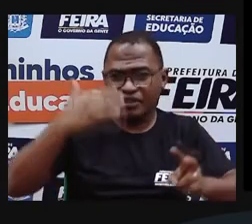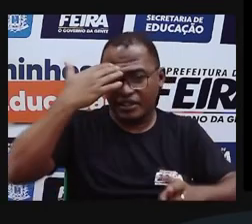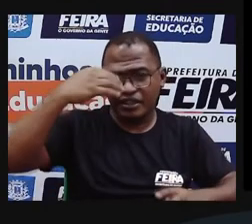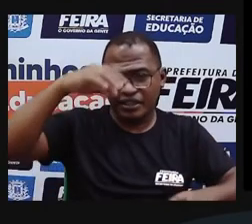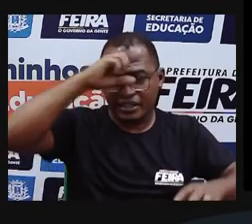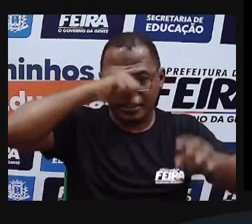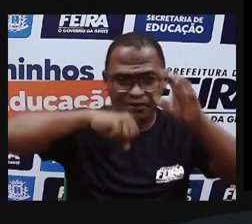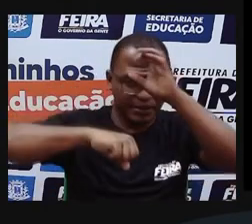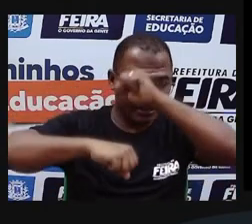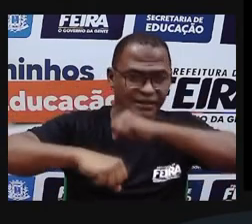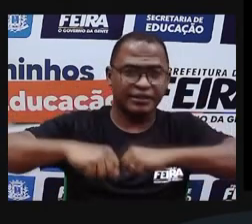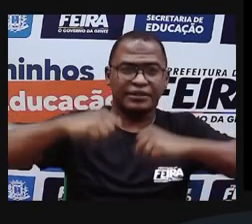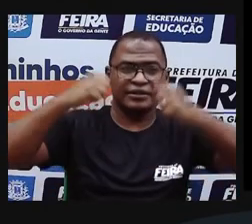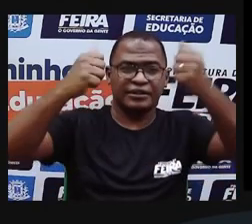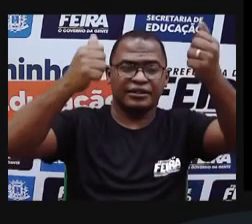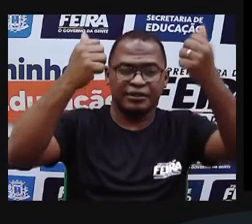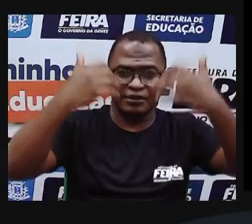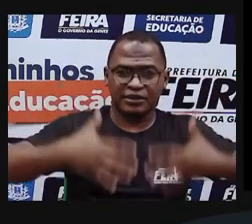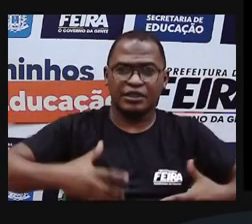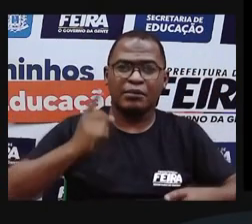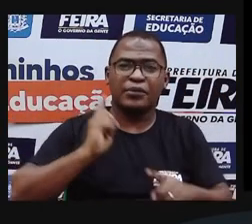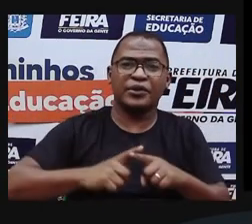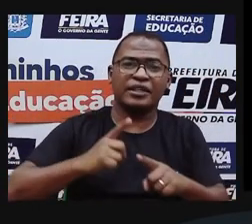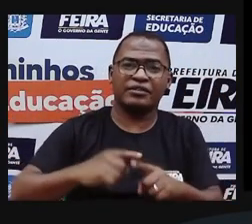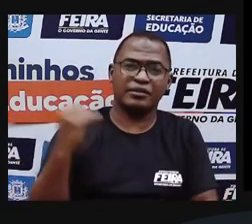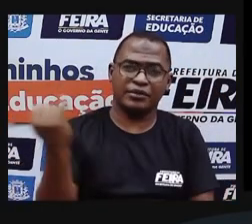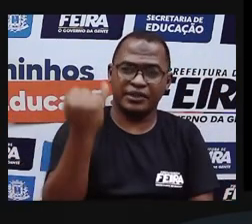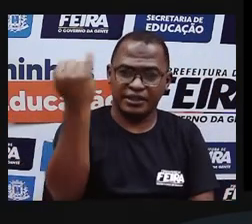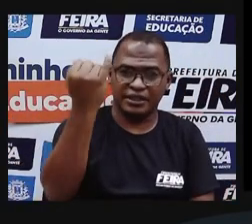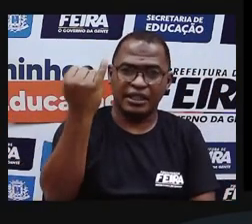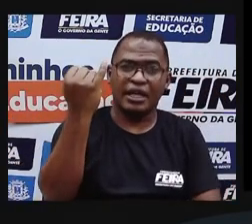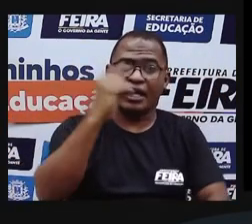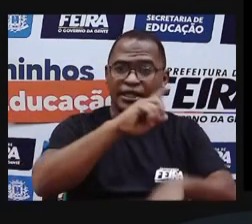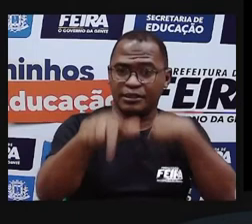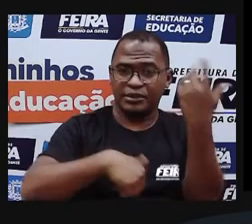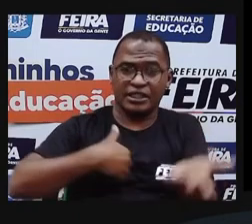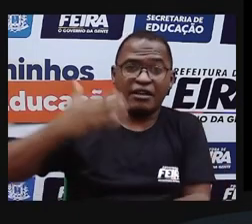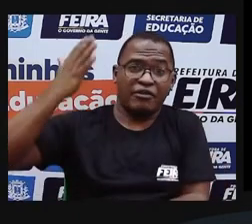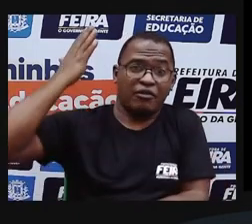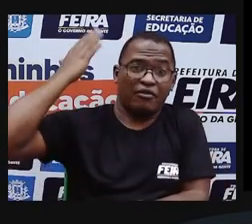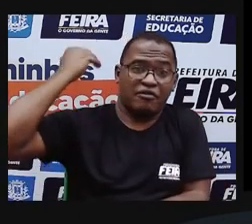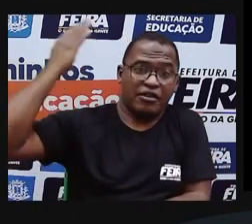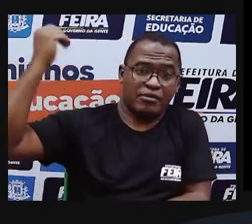Bora acompanhar um pouquinho do sucesso dela, ver o que aconteceu depois da publicação do livro,